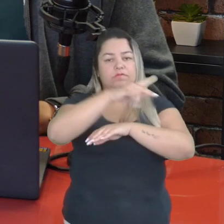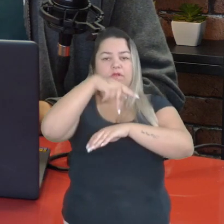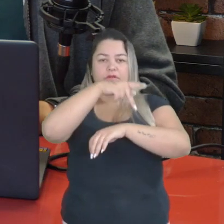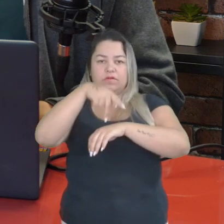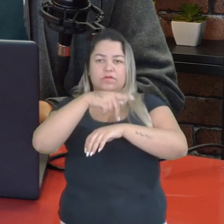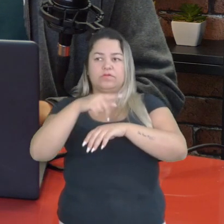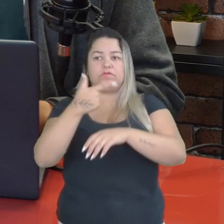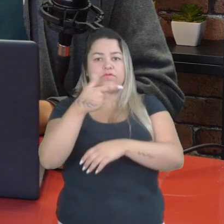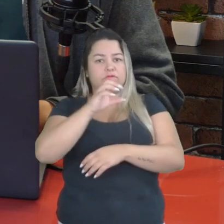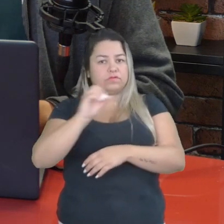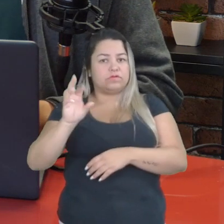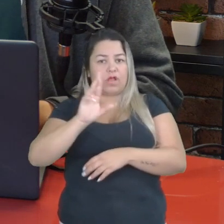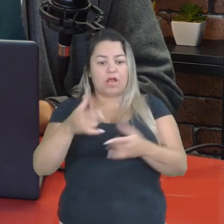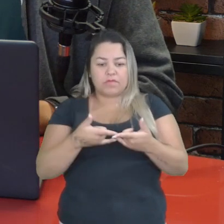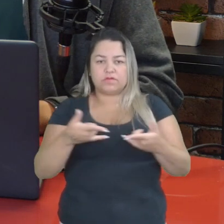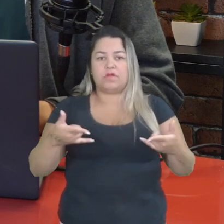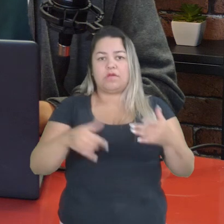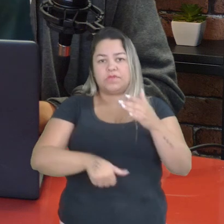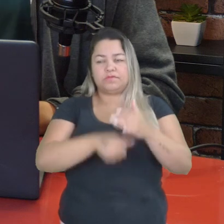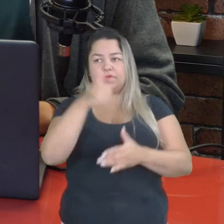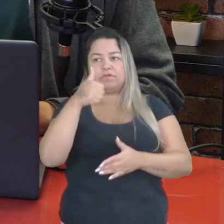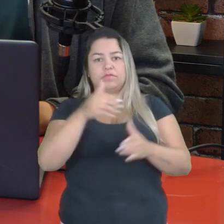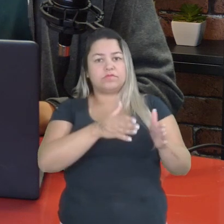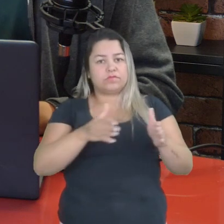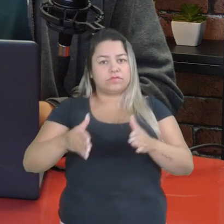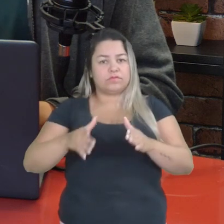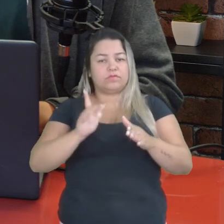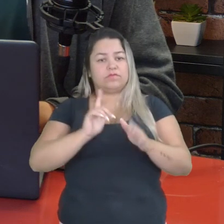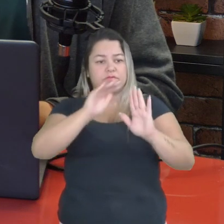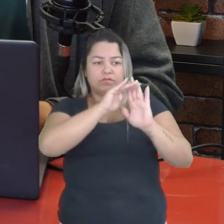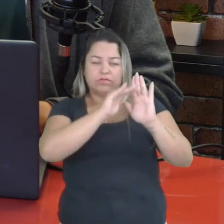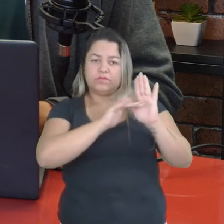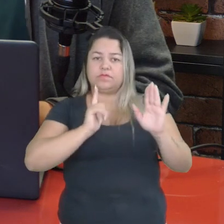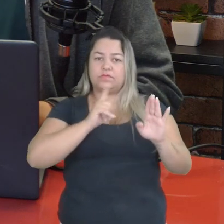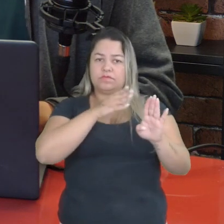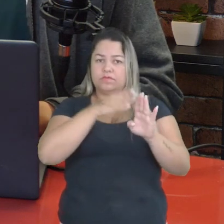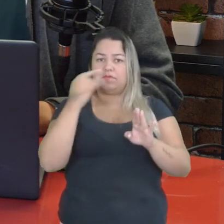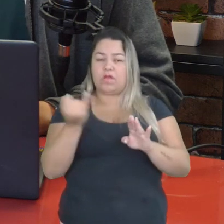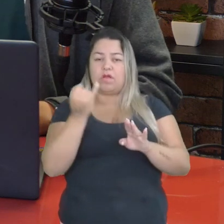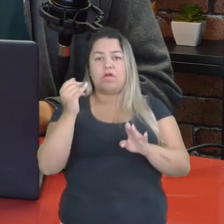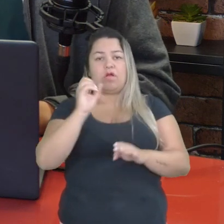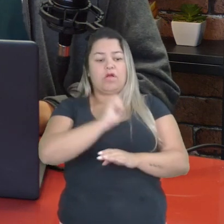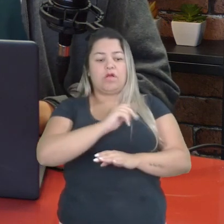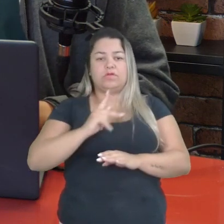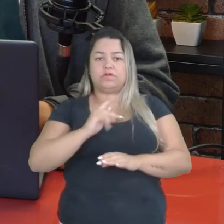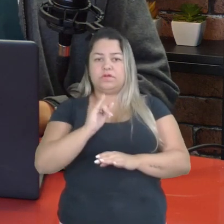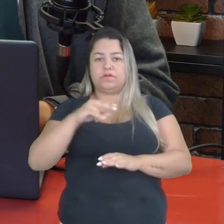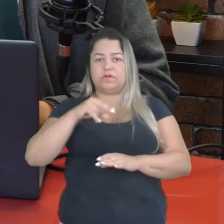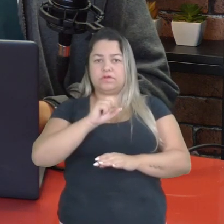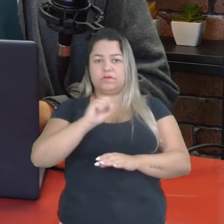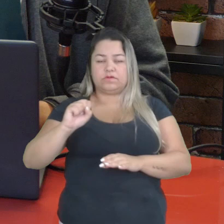garante passagens aéreas por até R$ 200 para a primeira fase do programa, que terá como foco principal os aposentados